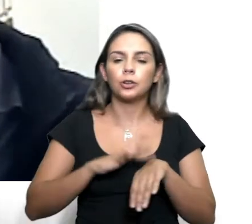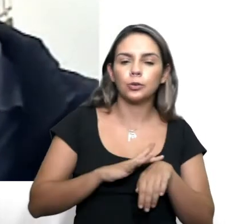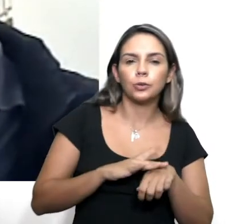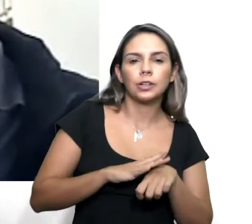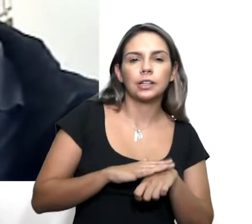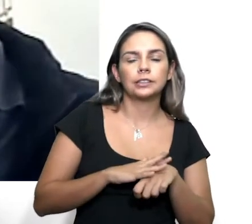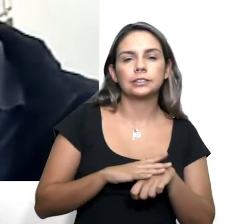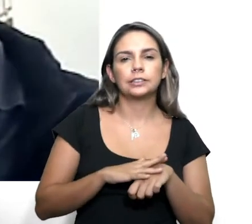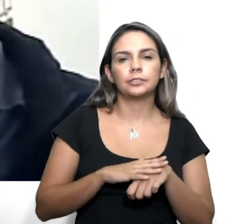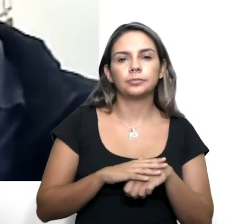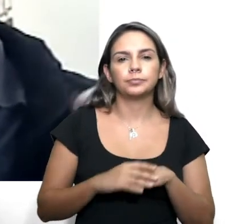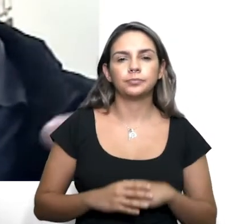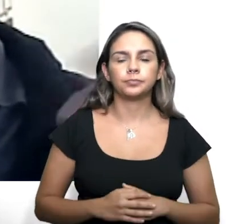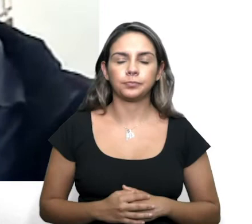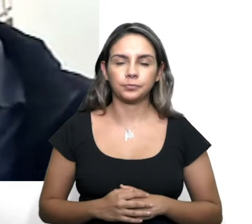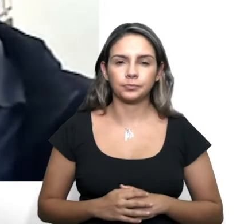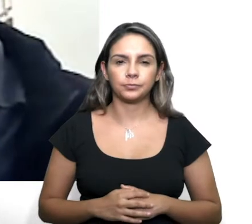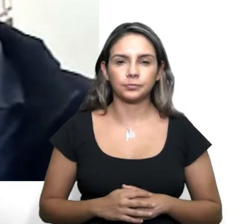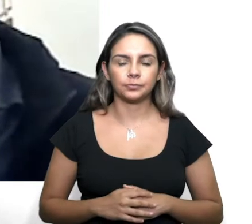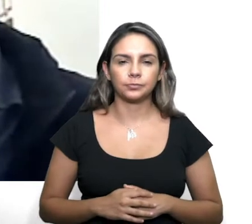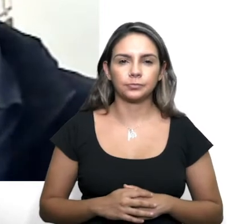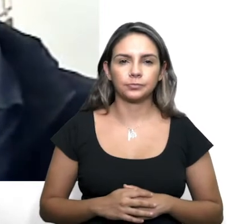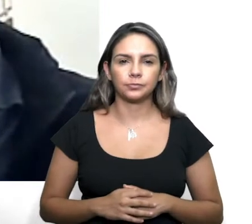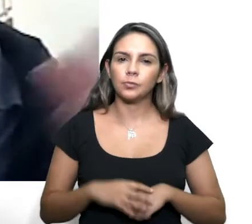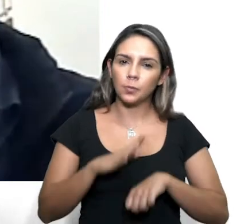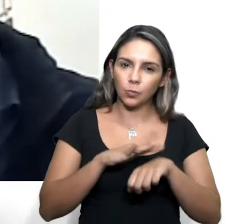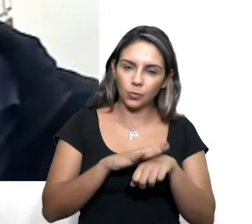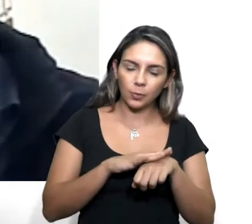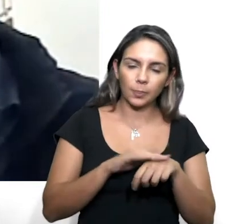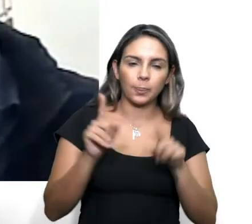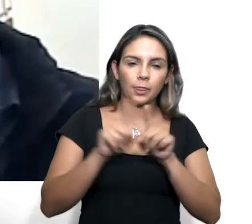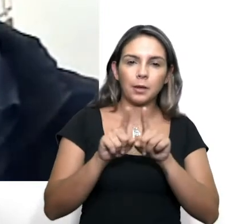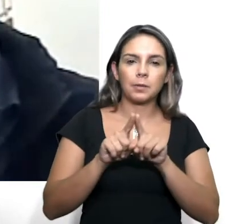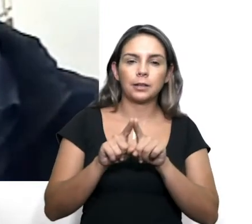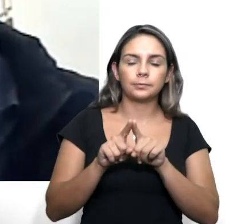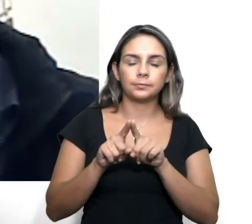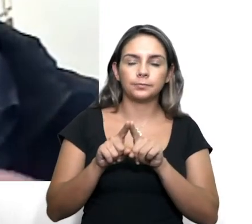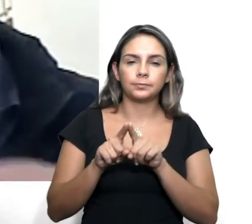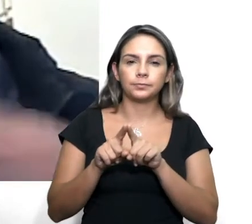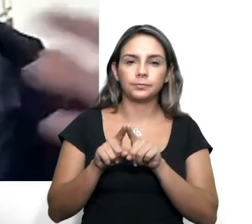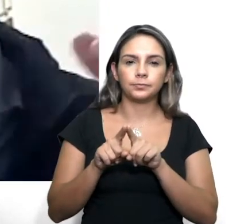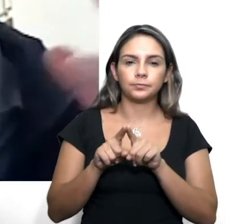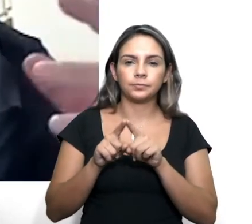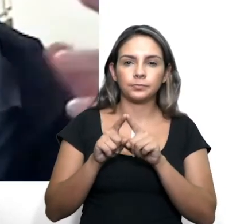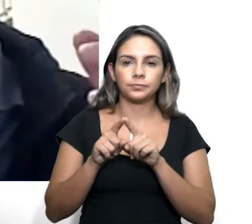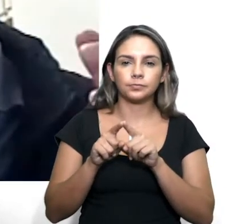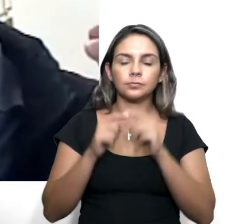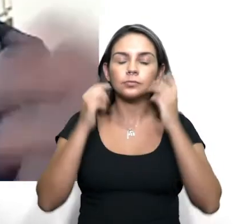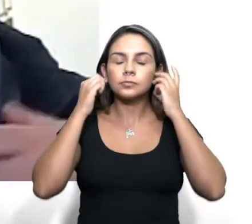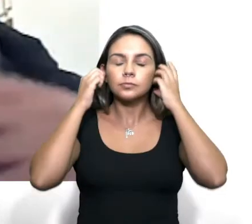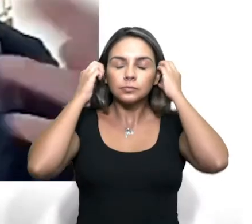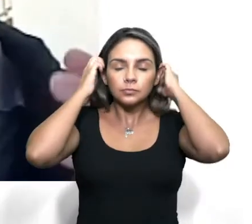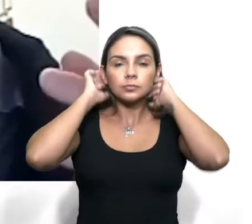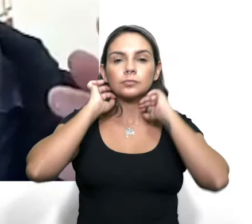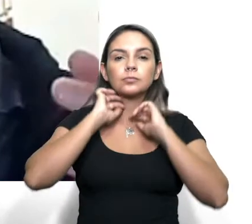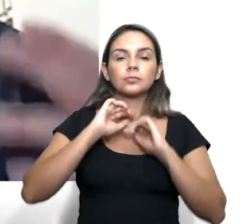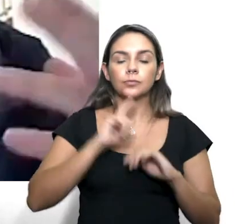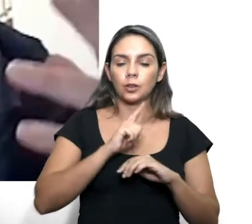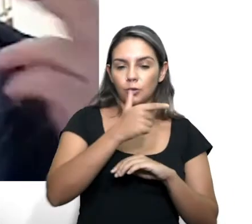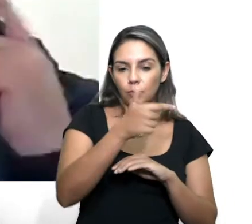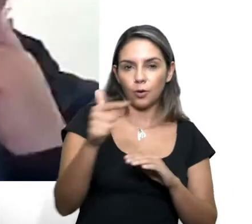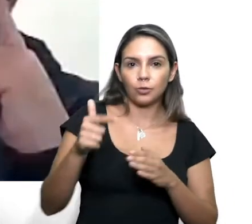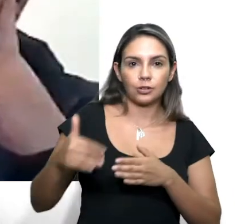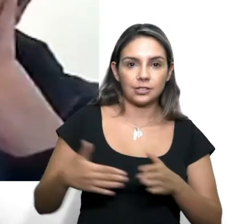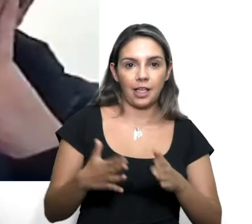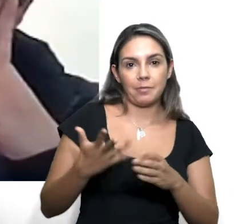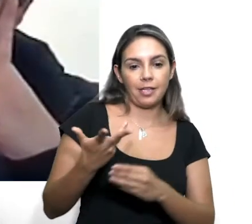doença. E doença, podemos ir pela Montanha Mágica de Thomas Mann, mas podemos ir por milhares de outros caminhos